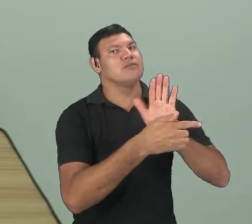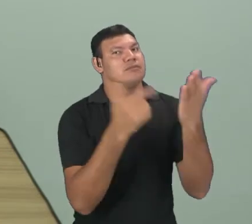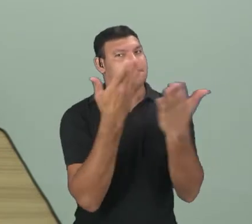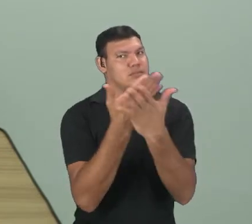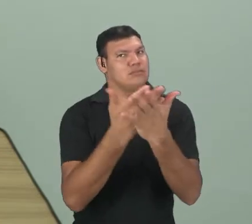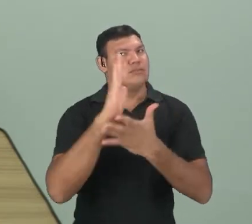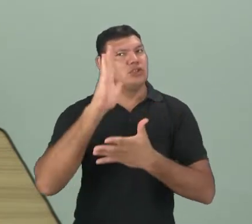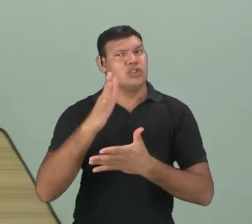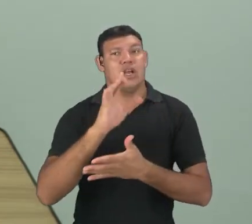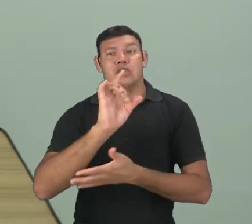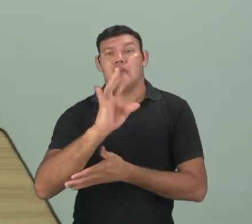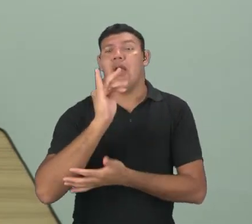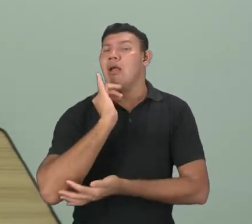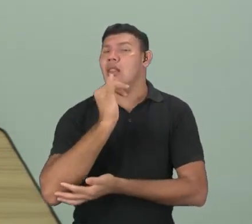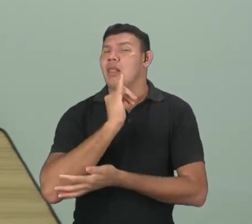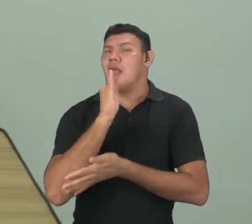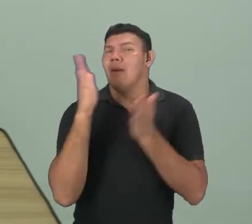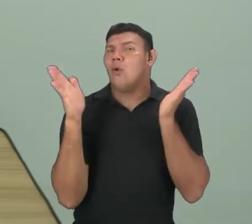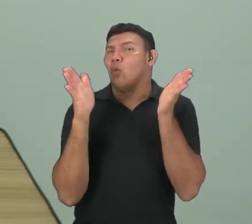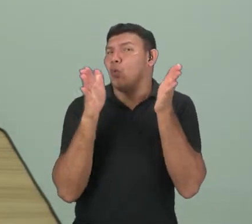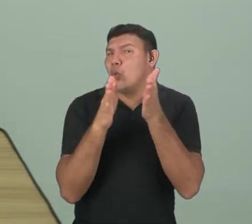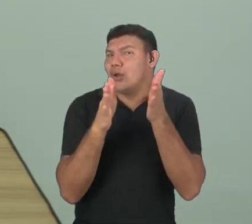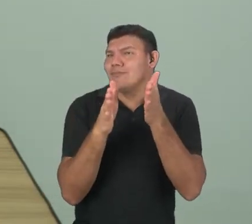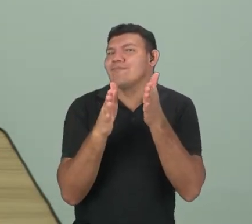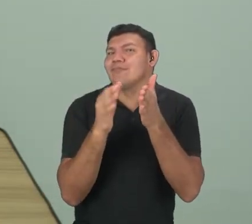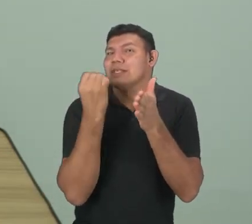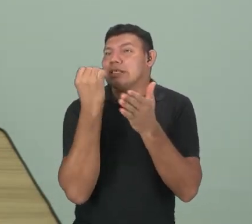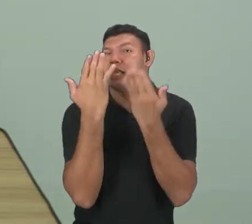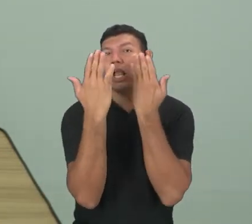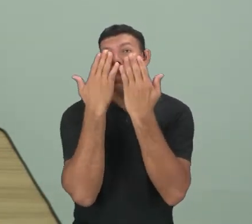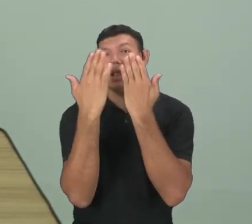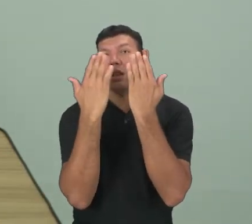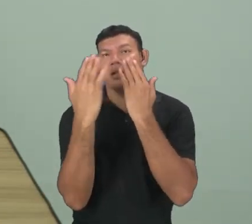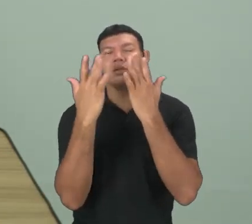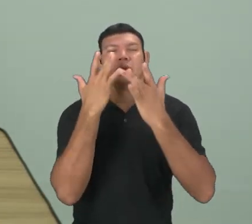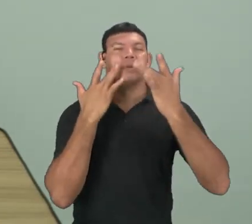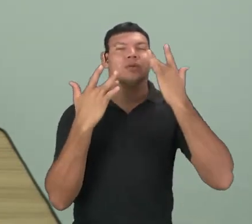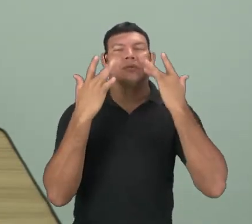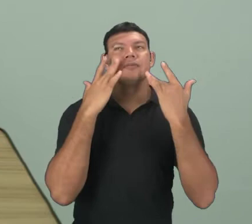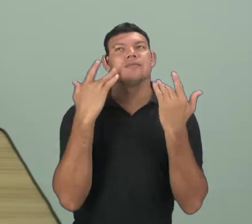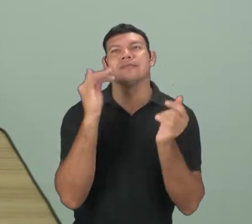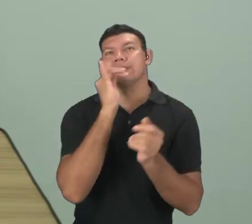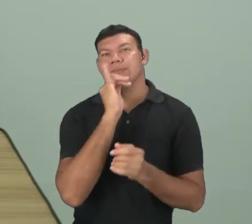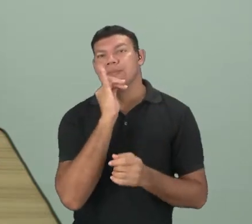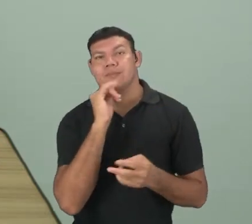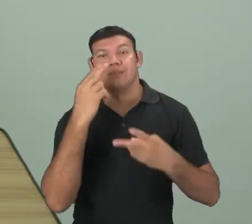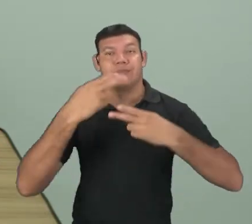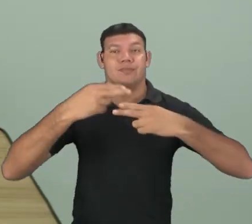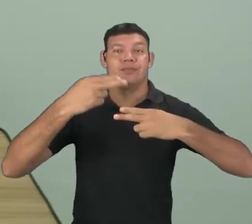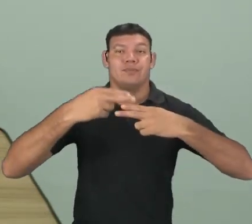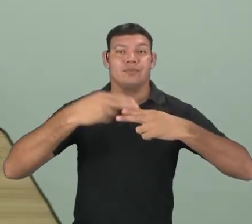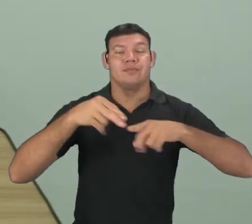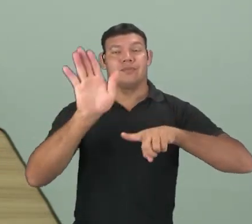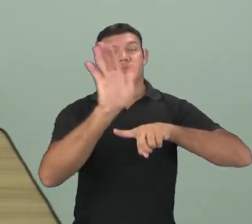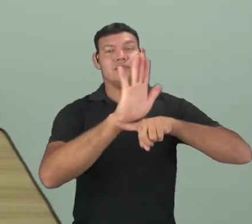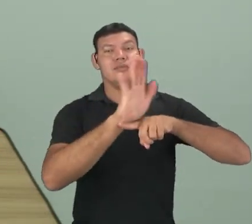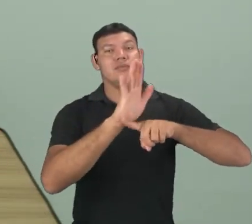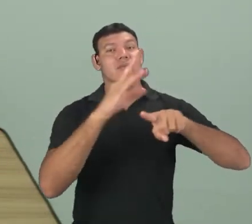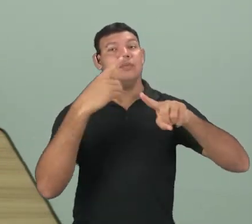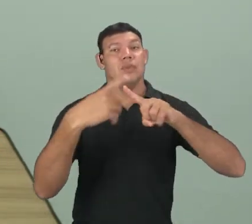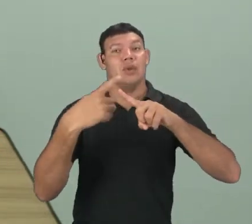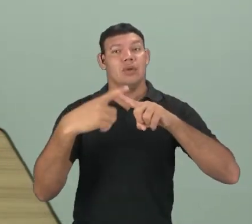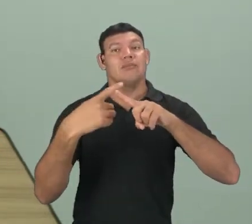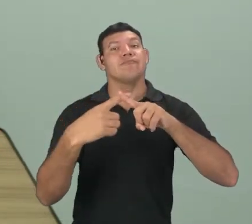são narrativas curtas quando se comparado a toda a dramaturgia de uma novela, de um filme, Porque é